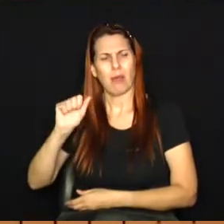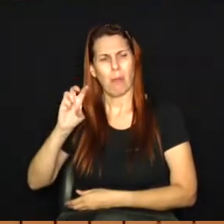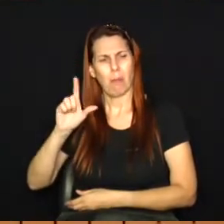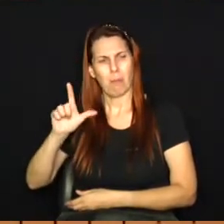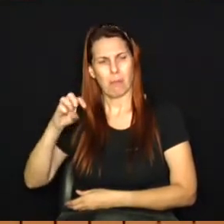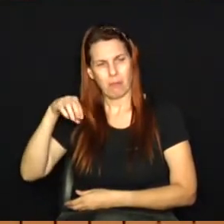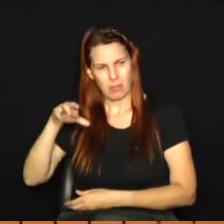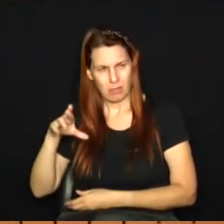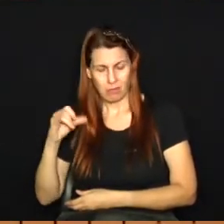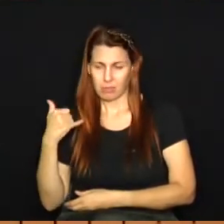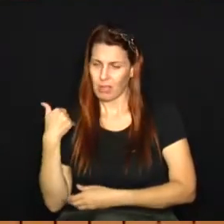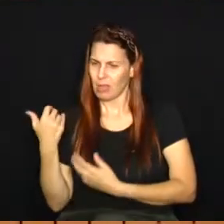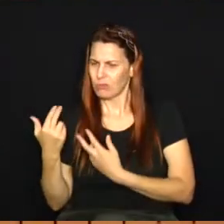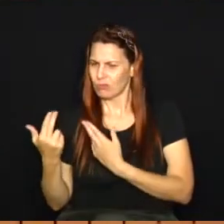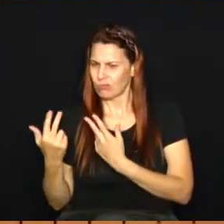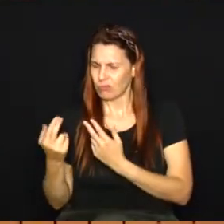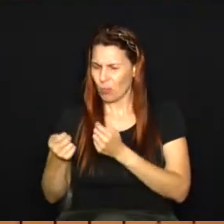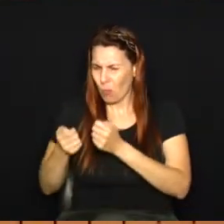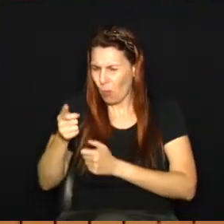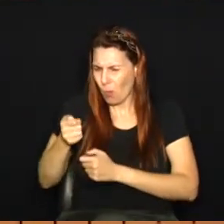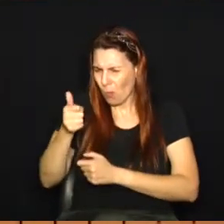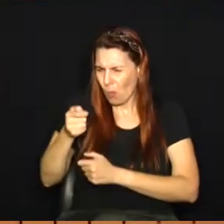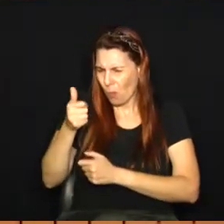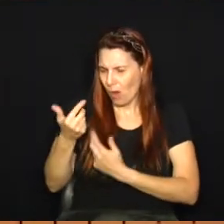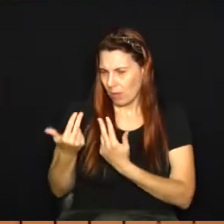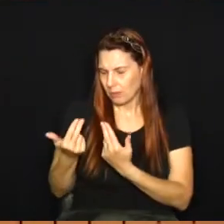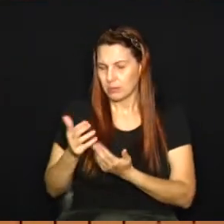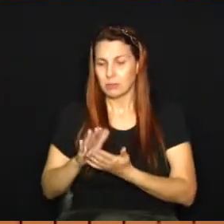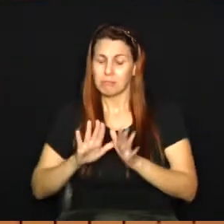idade praticamente. Eu falei, bom,